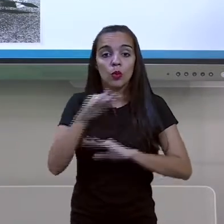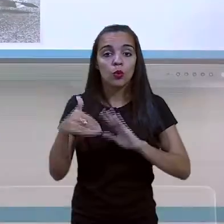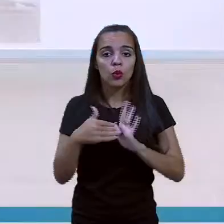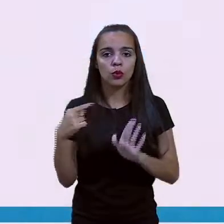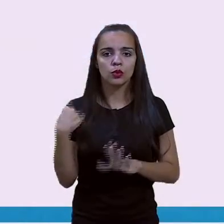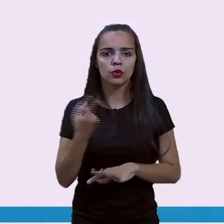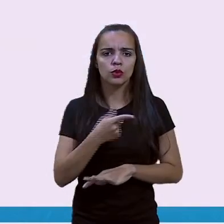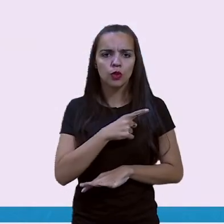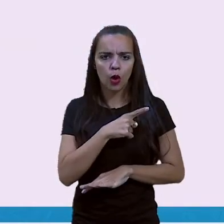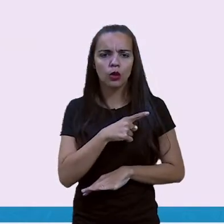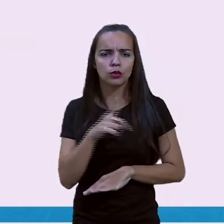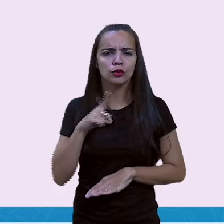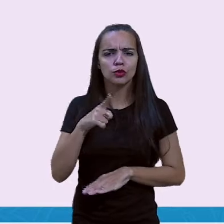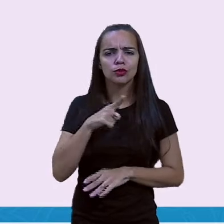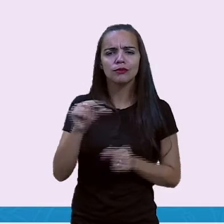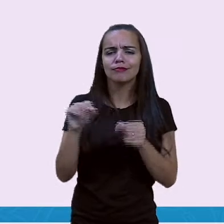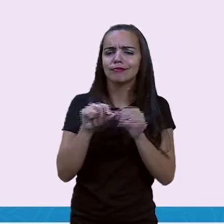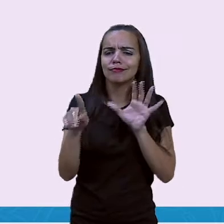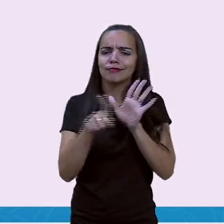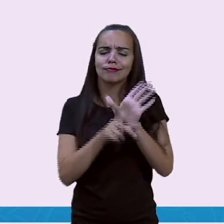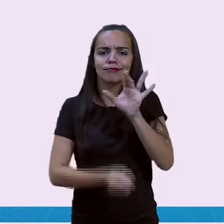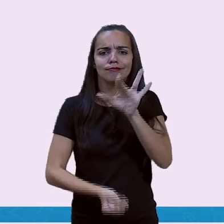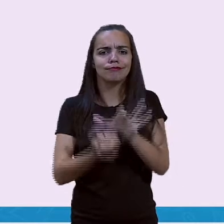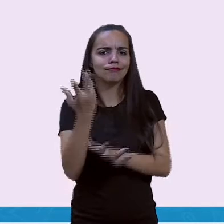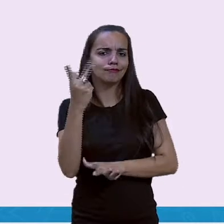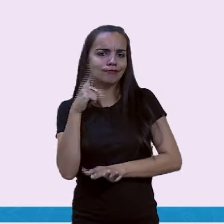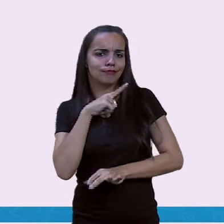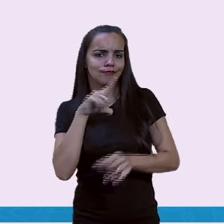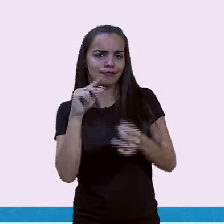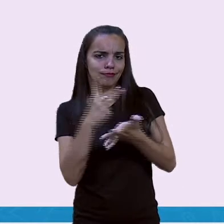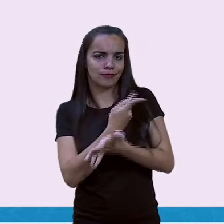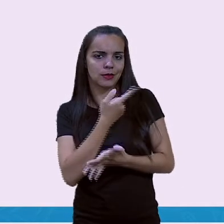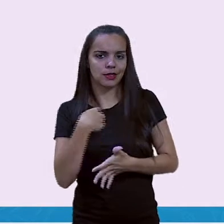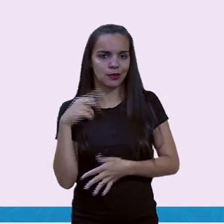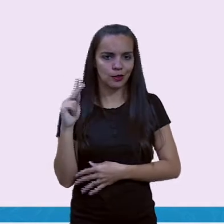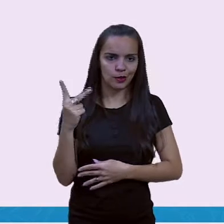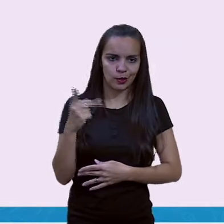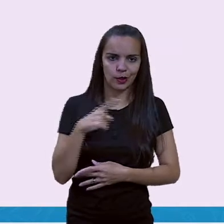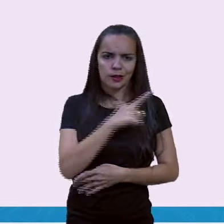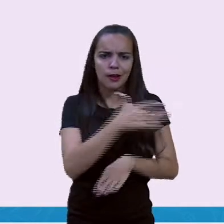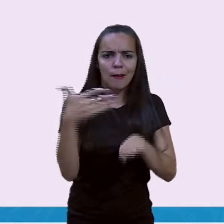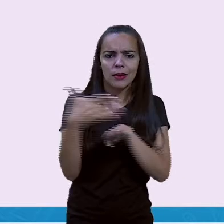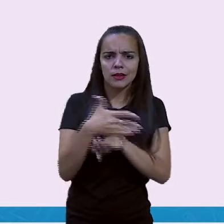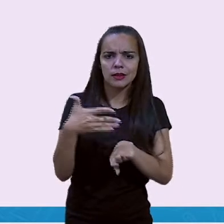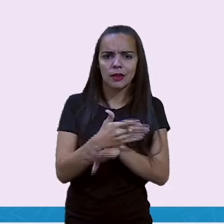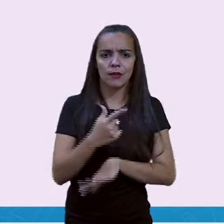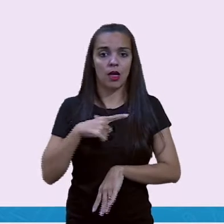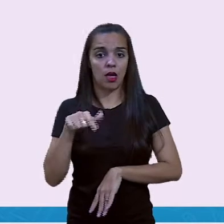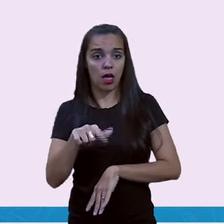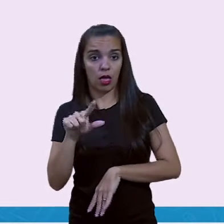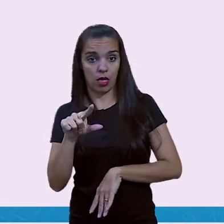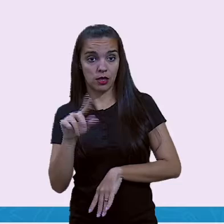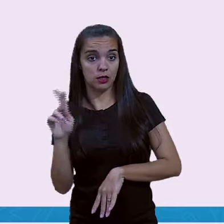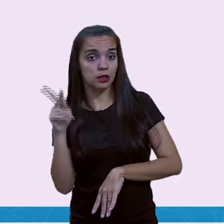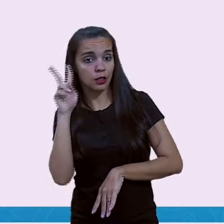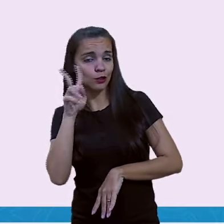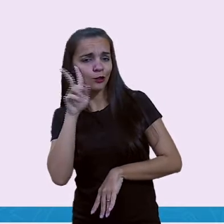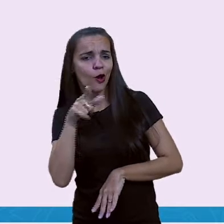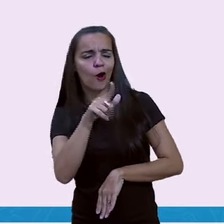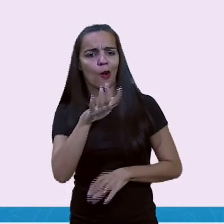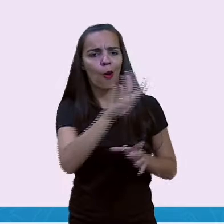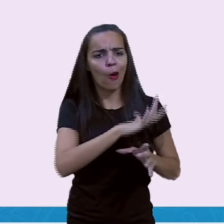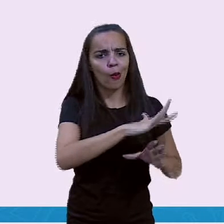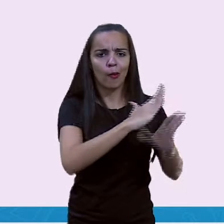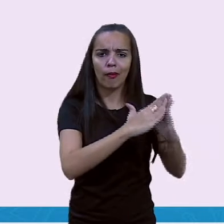produtos de história e participamos ainda da história do nosso bairro, do nosso